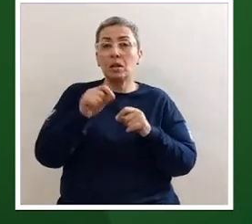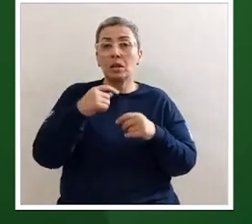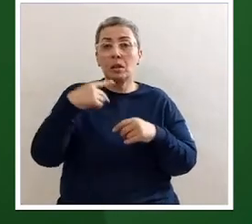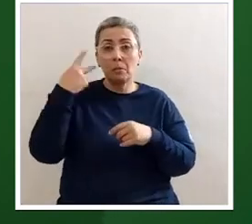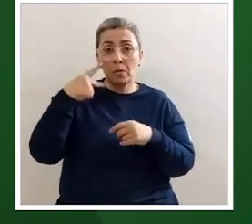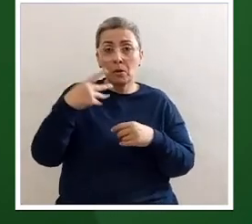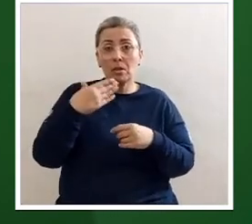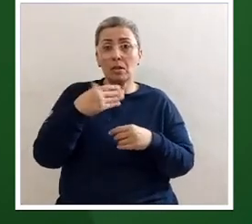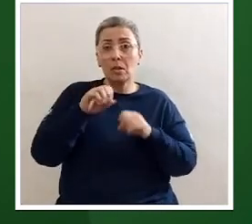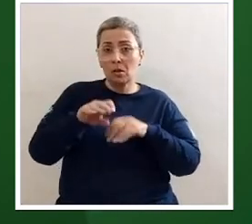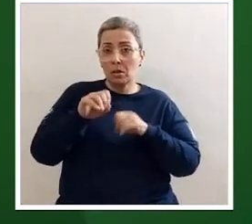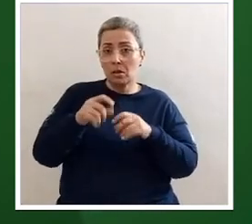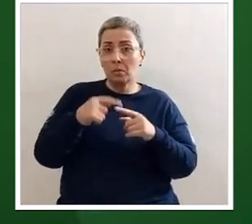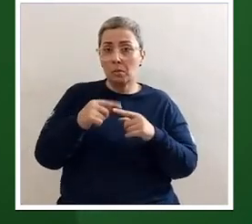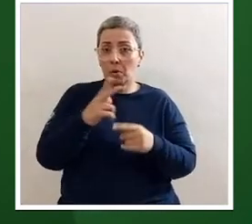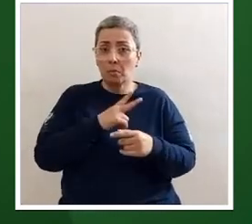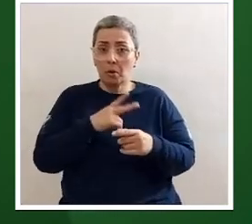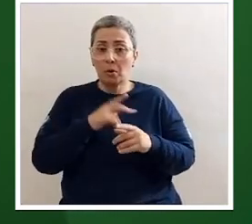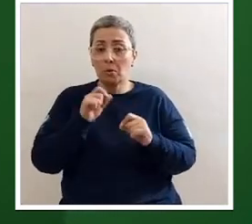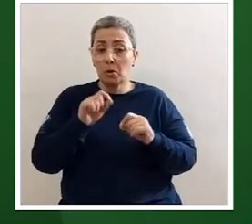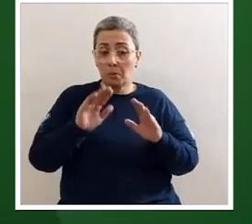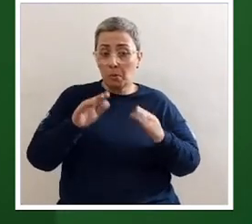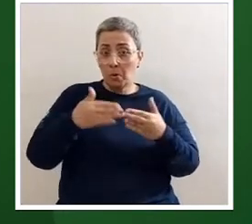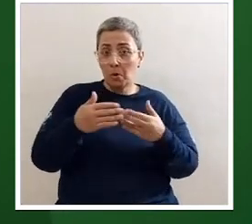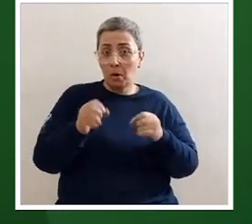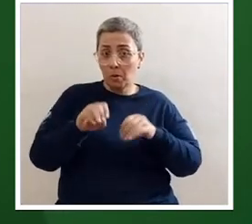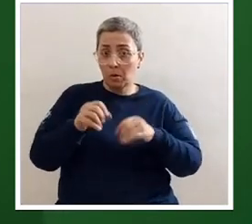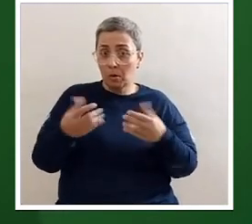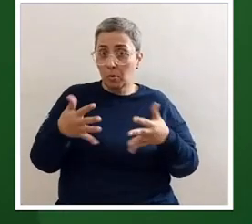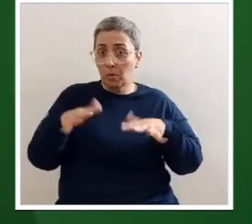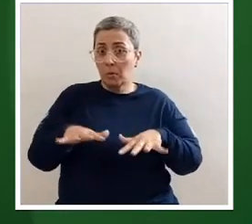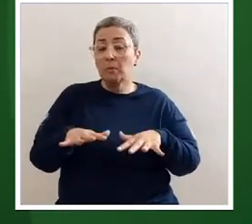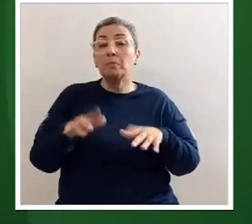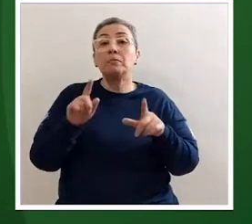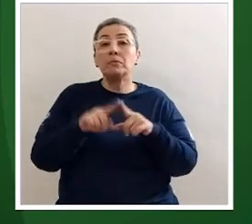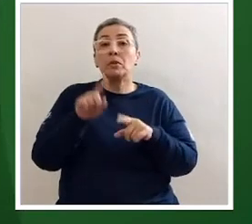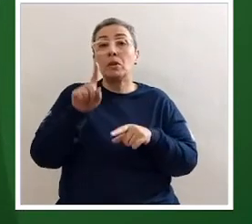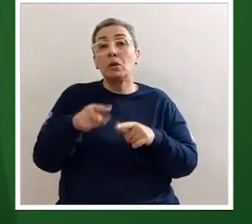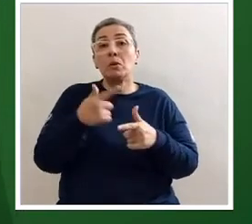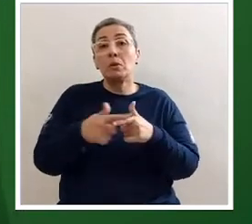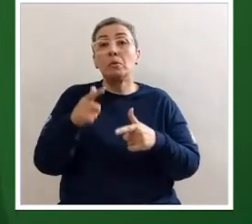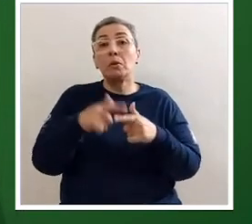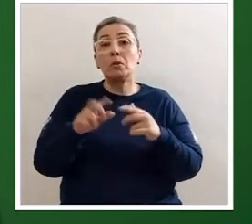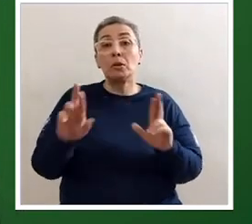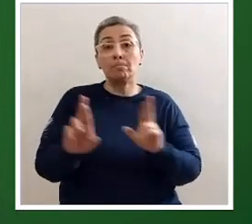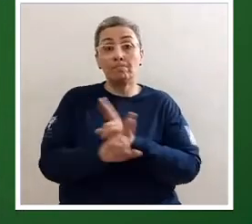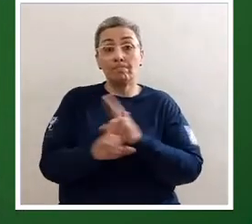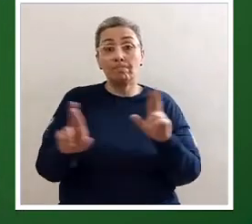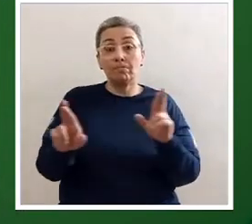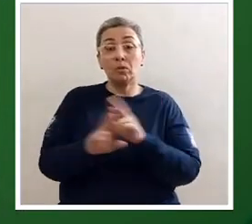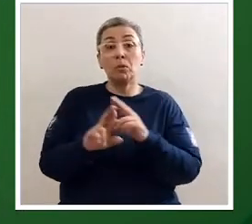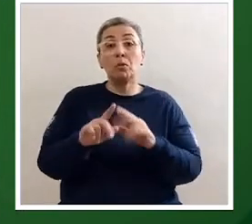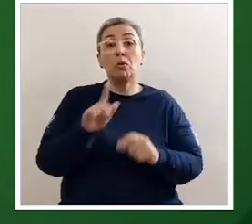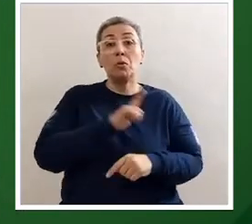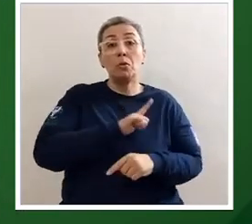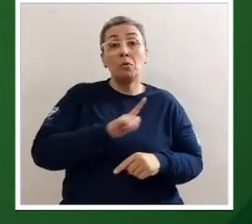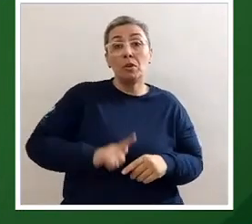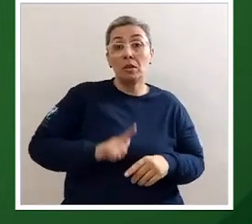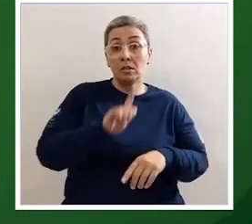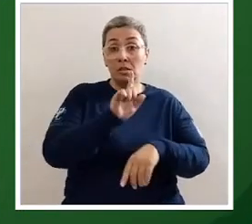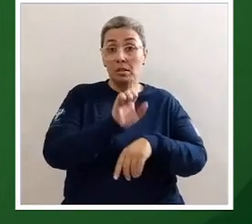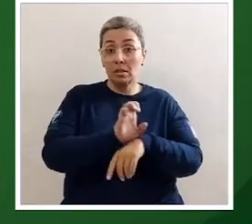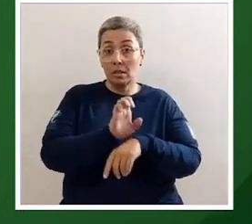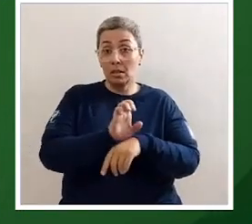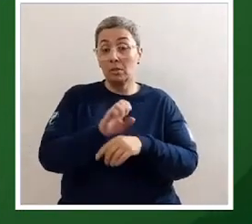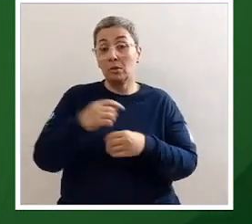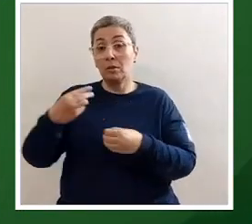das políticas educacionais particularmente diz respeito à educação inclusiva é o problema do relacionamento entre o governo do estado e